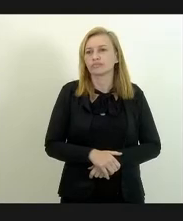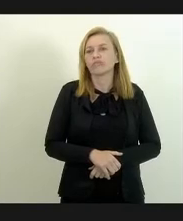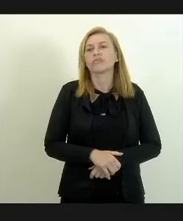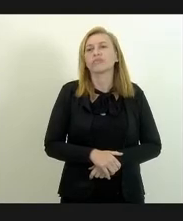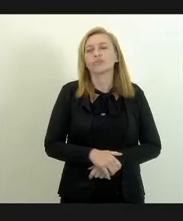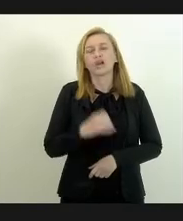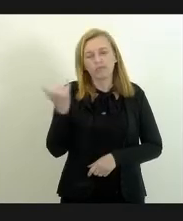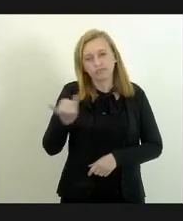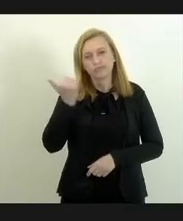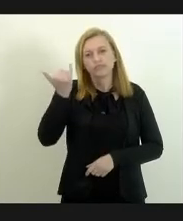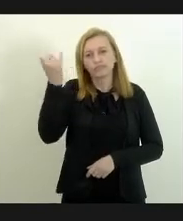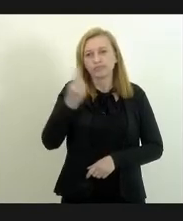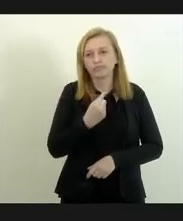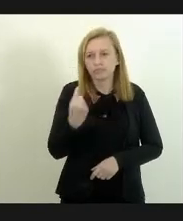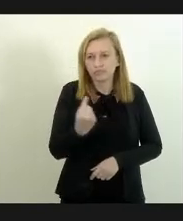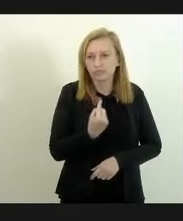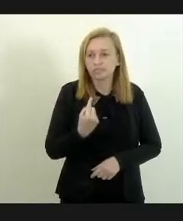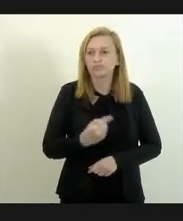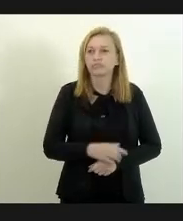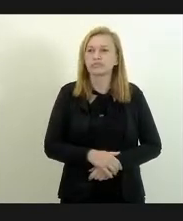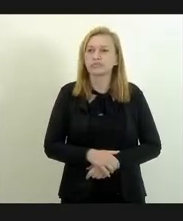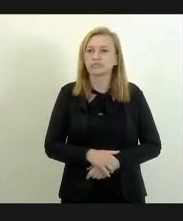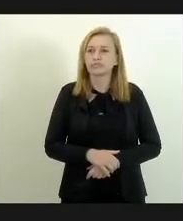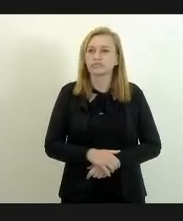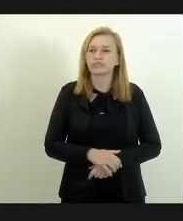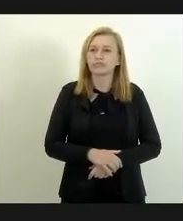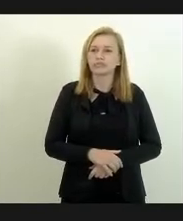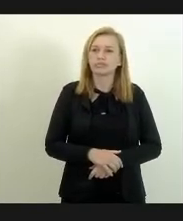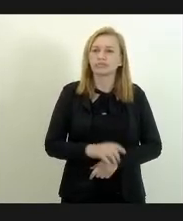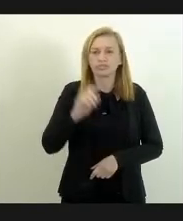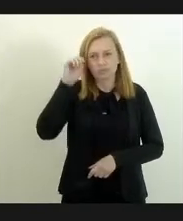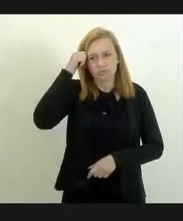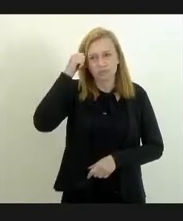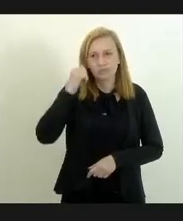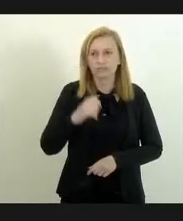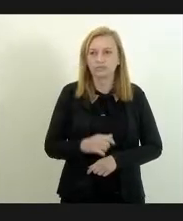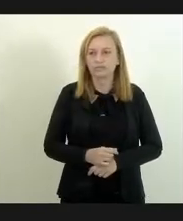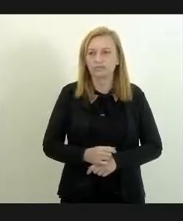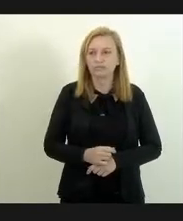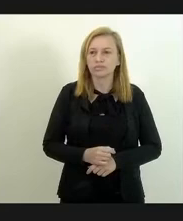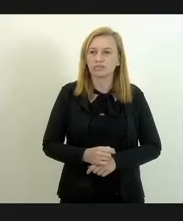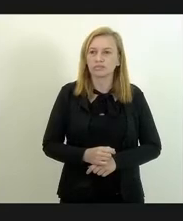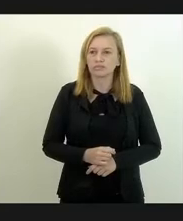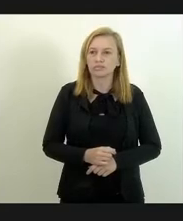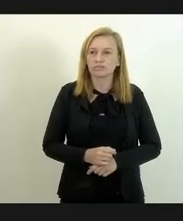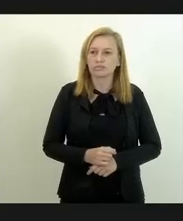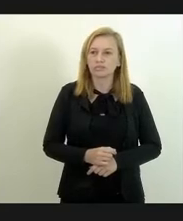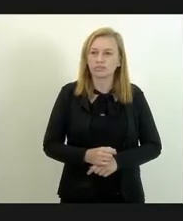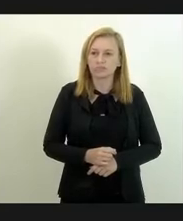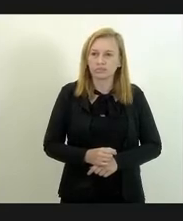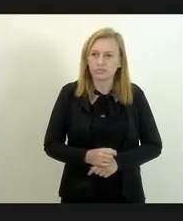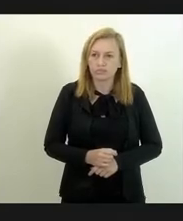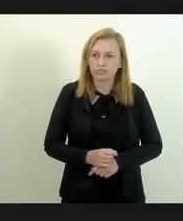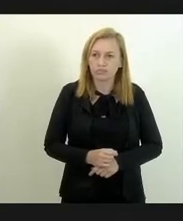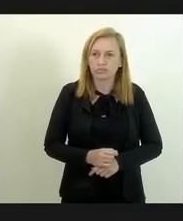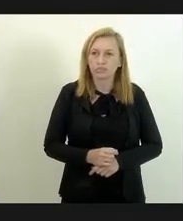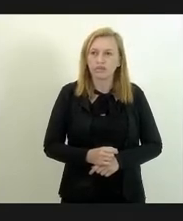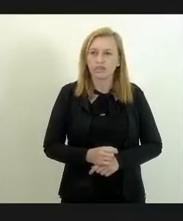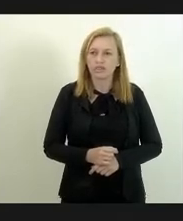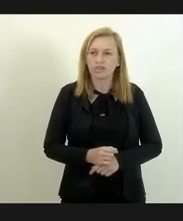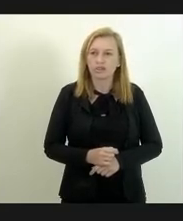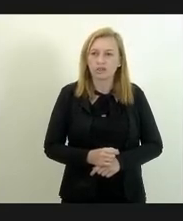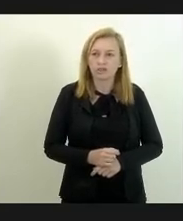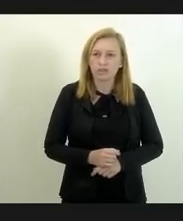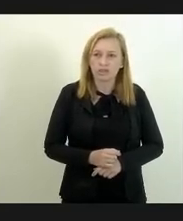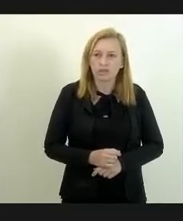muito importante, para nós negros, é muito importante que a gente reverende nas nossas legislações, que